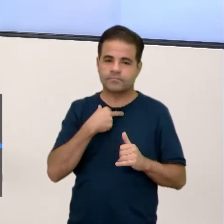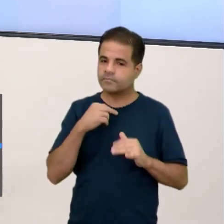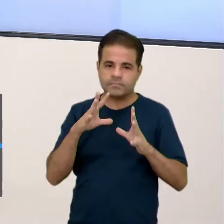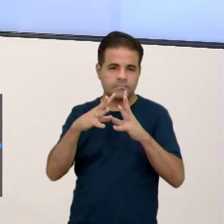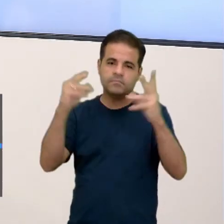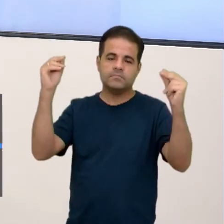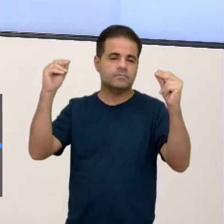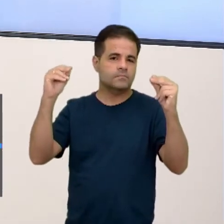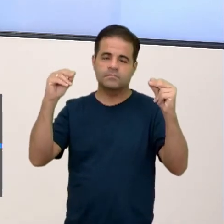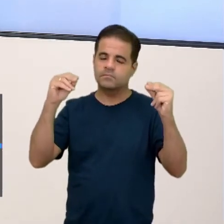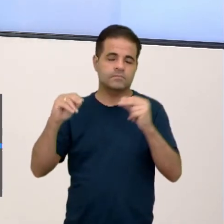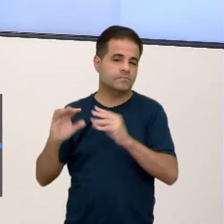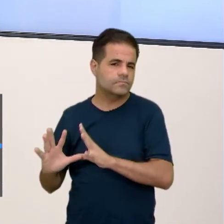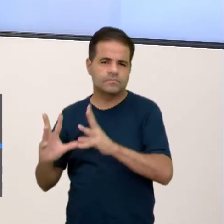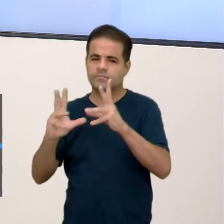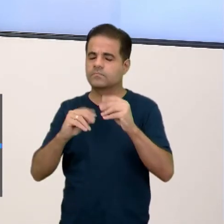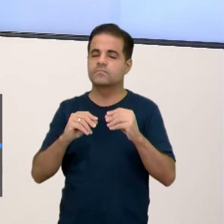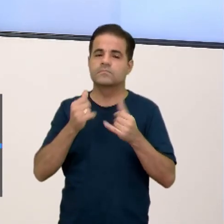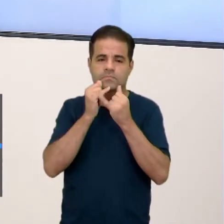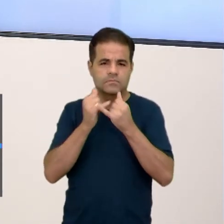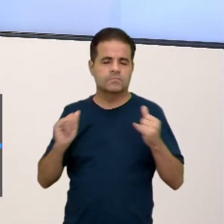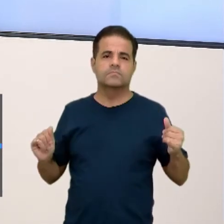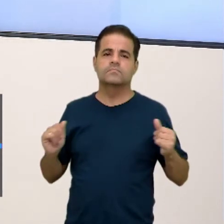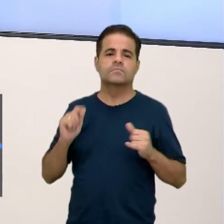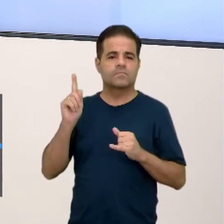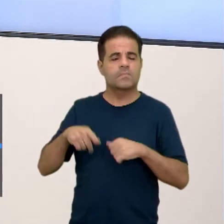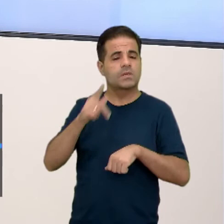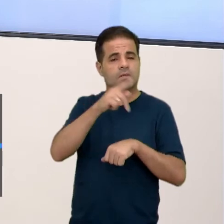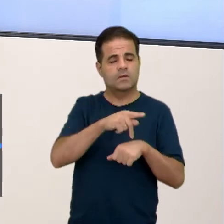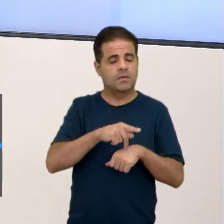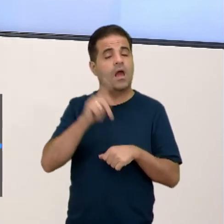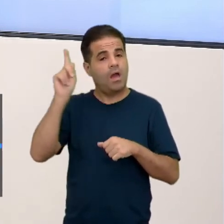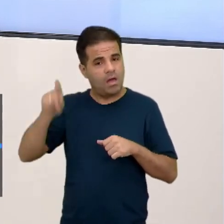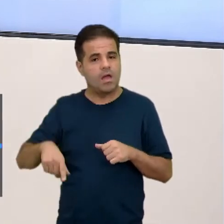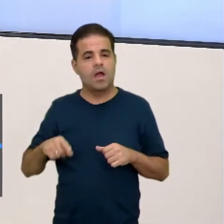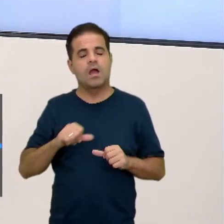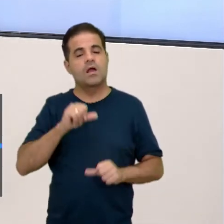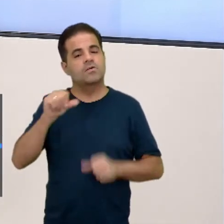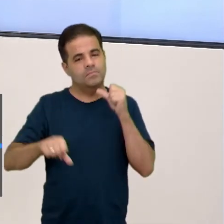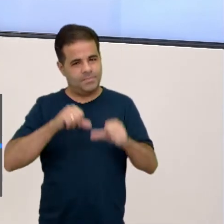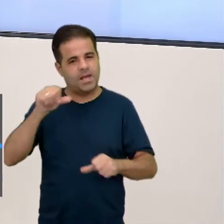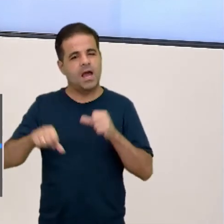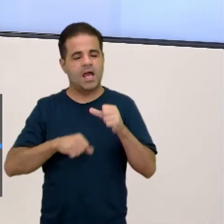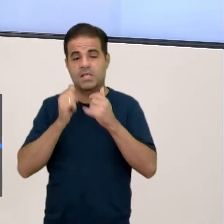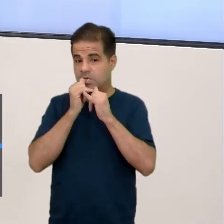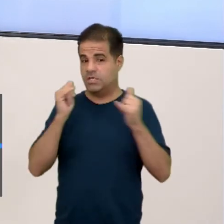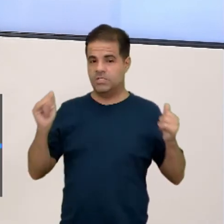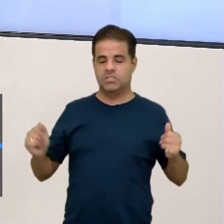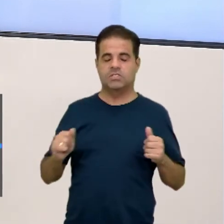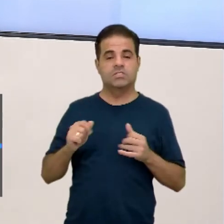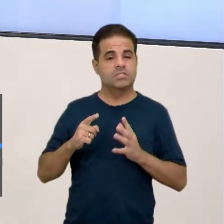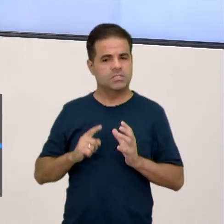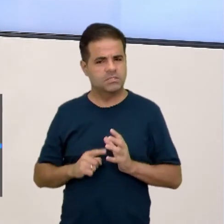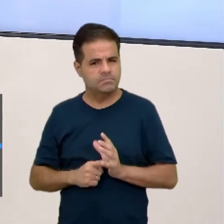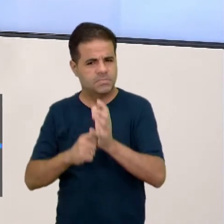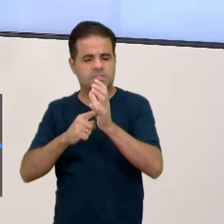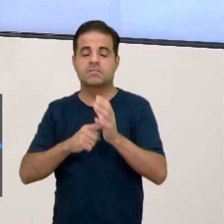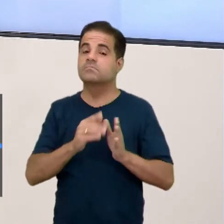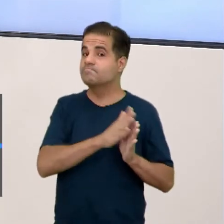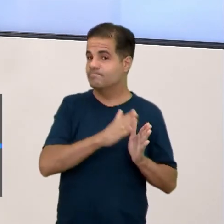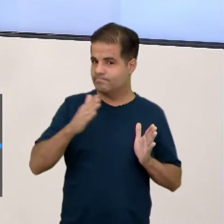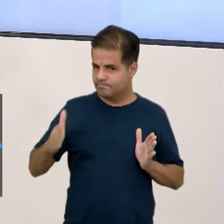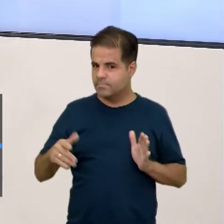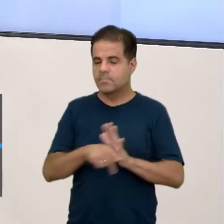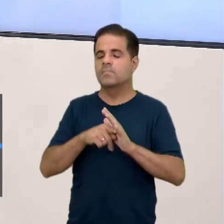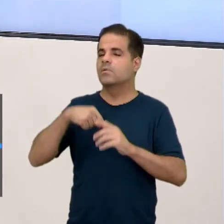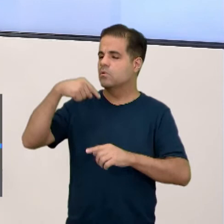sumir, nem toda a energia que sai dali da rocha, ela é transformada em energia mecânica, porque parte faz